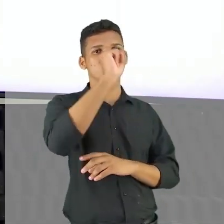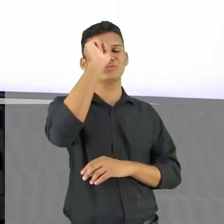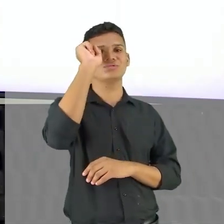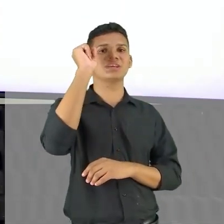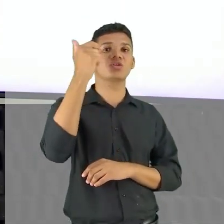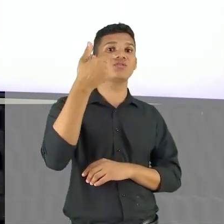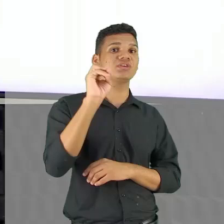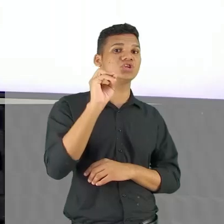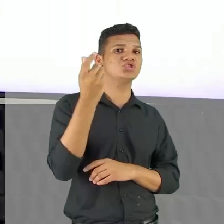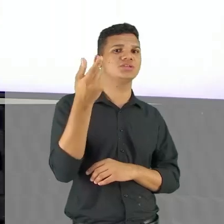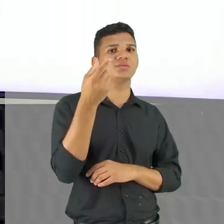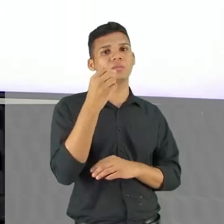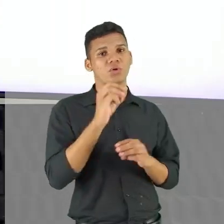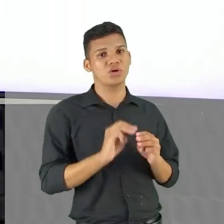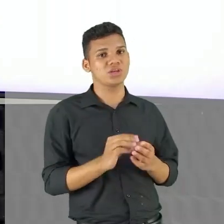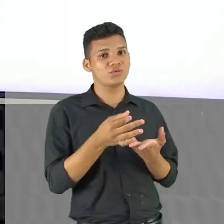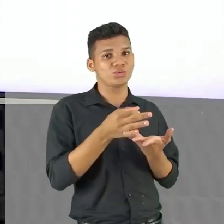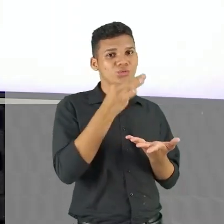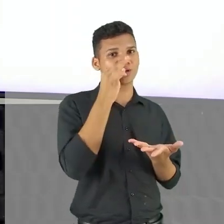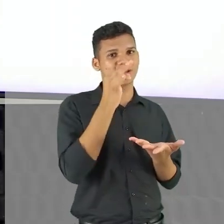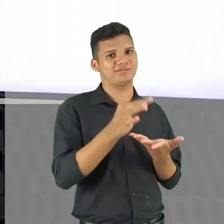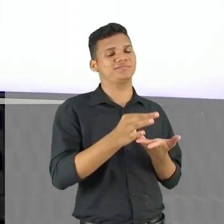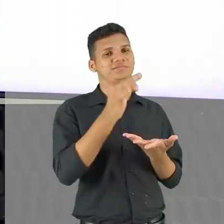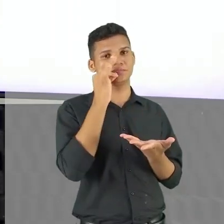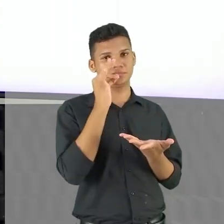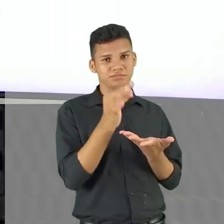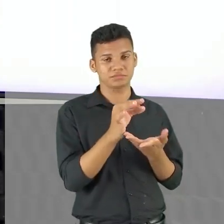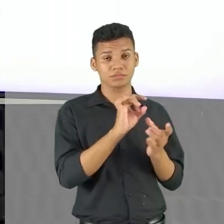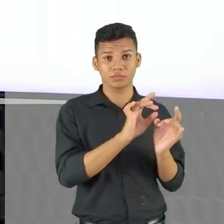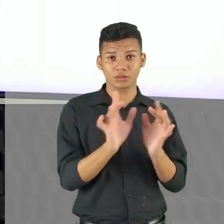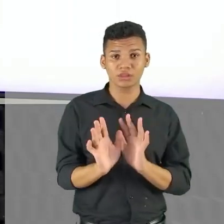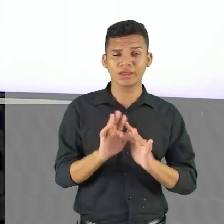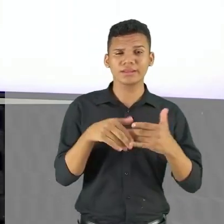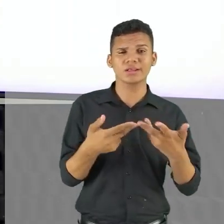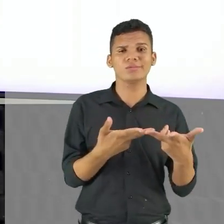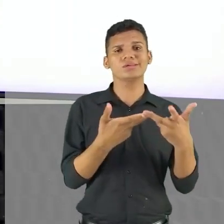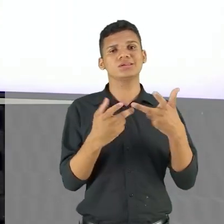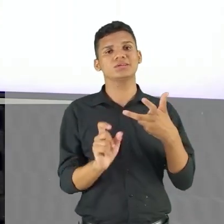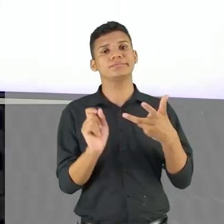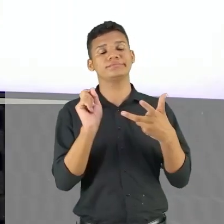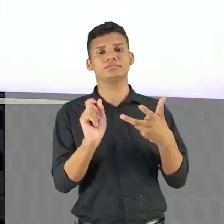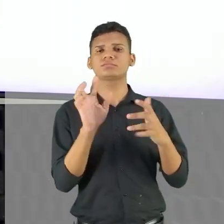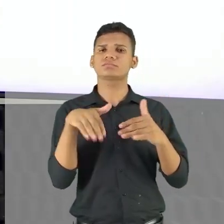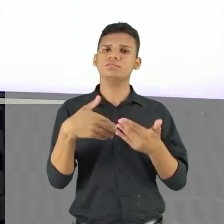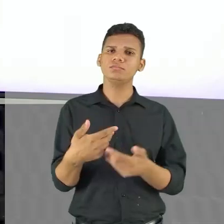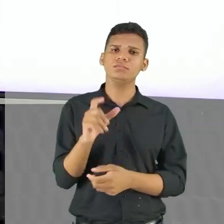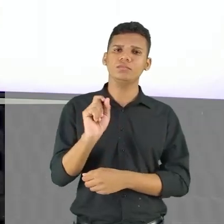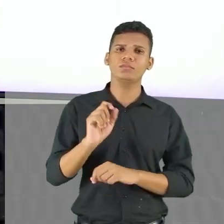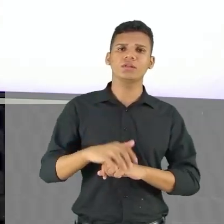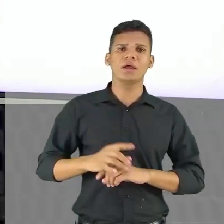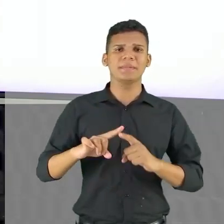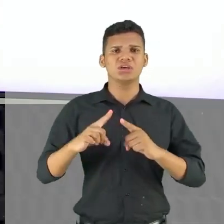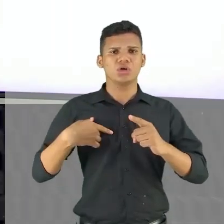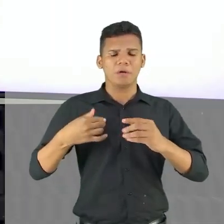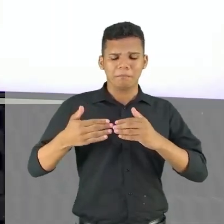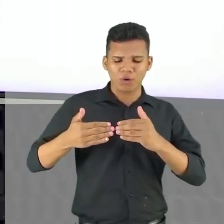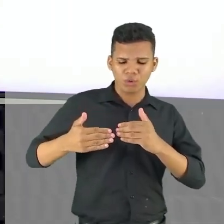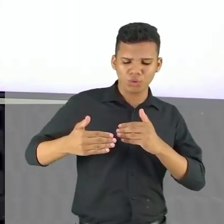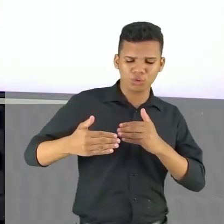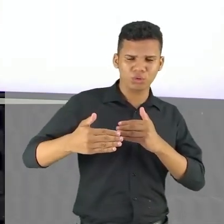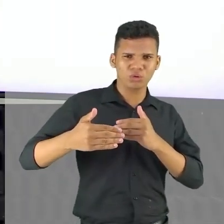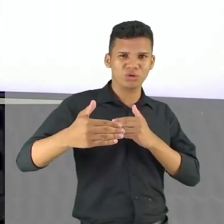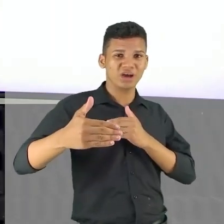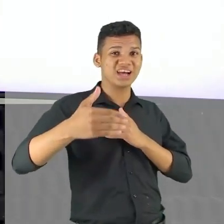com o café, né? Basicamente até o século XX com o café. Percebam o seguinte, esse modelo que foi perpetuado praticamente